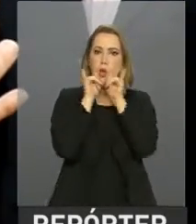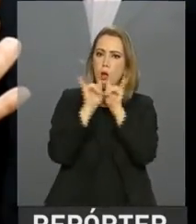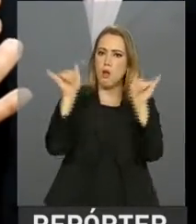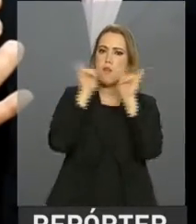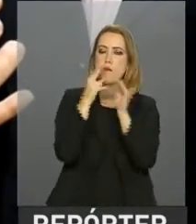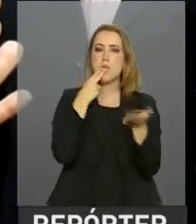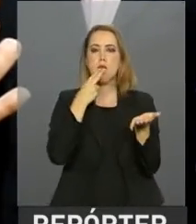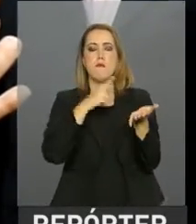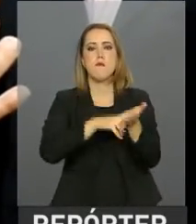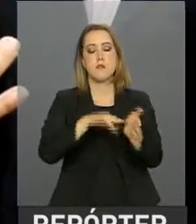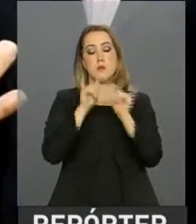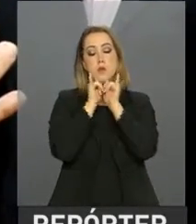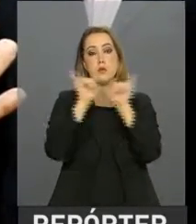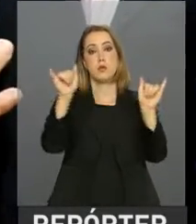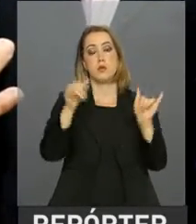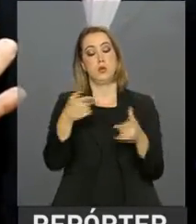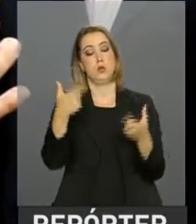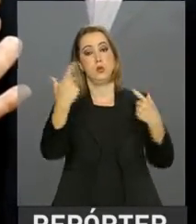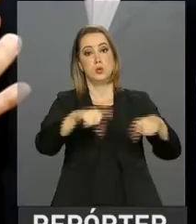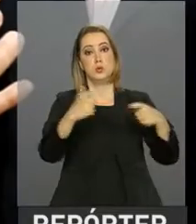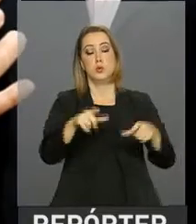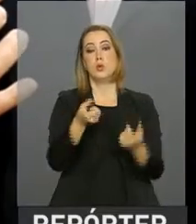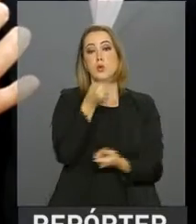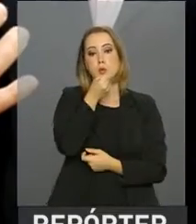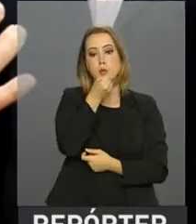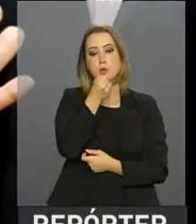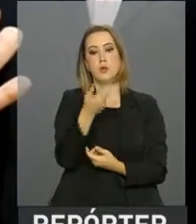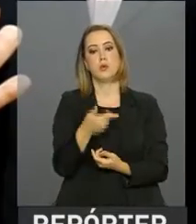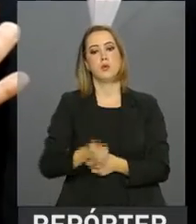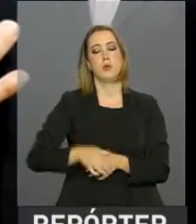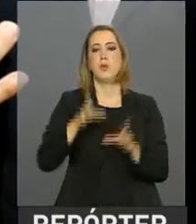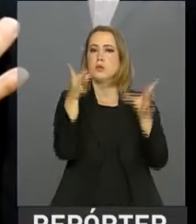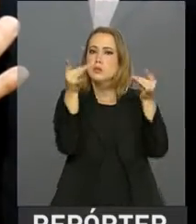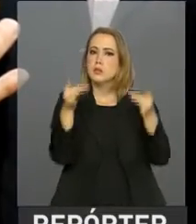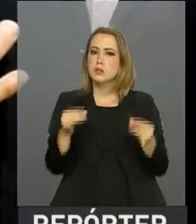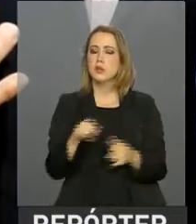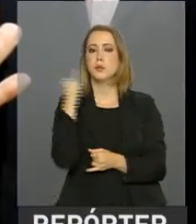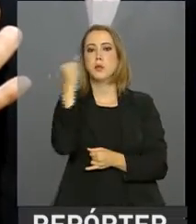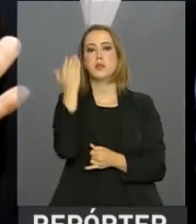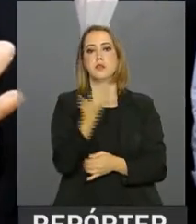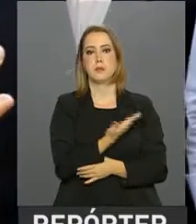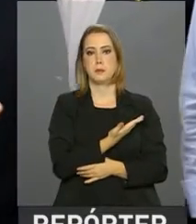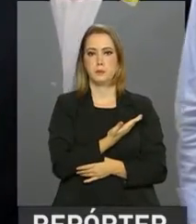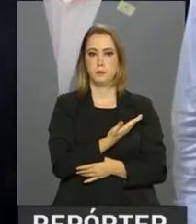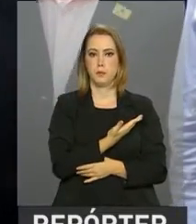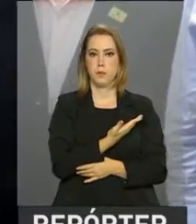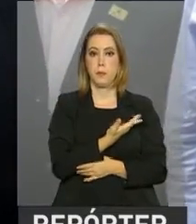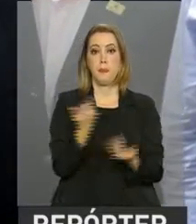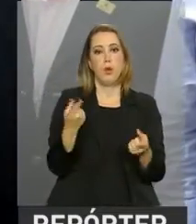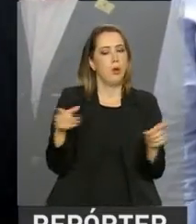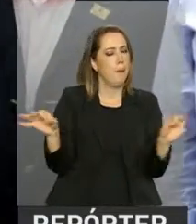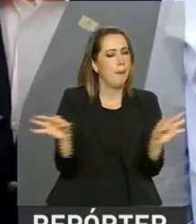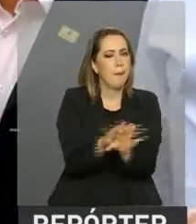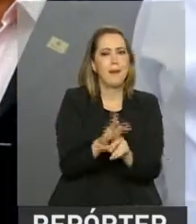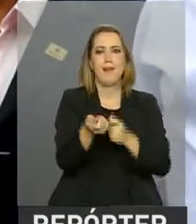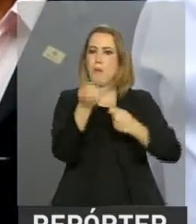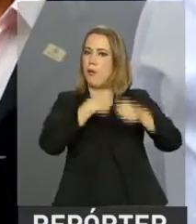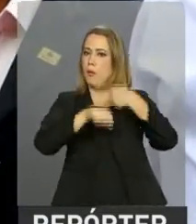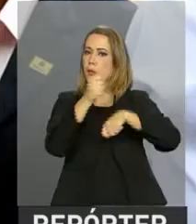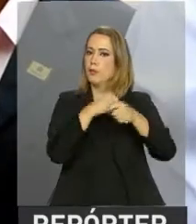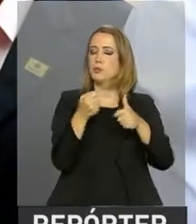mídia paraense em que destacou o papel do complexo na retomada do crescimento do país. O combate à recessão, nós queremos